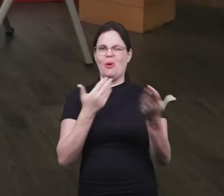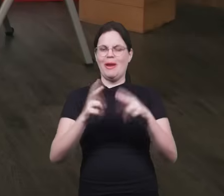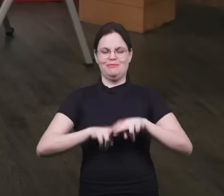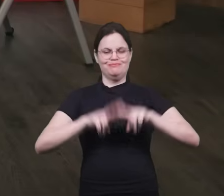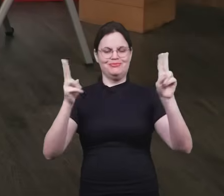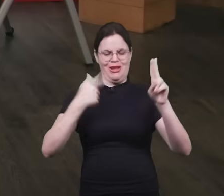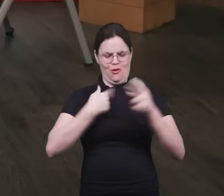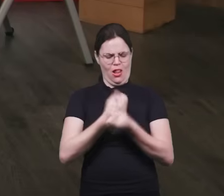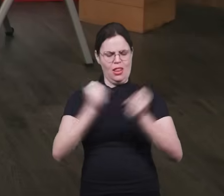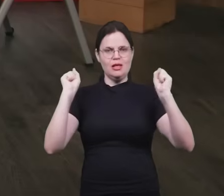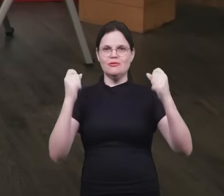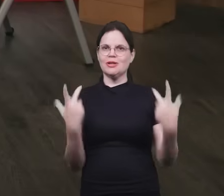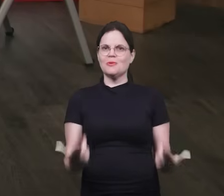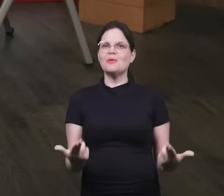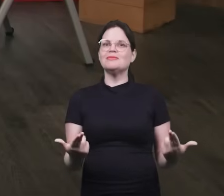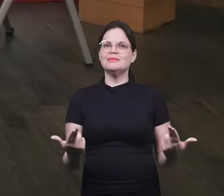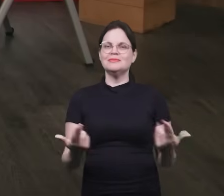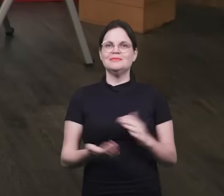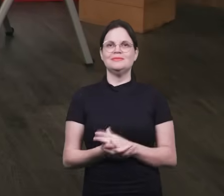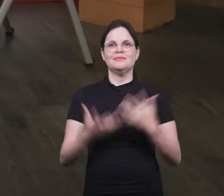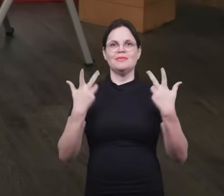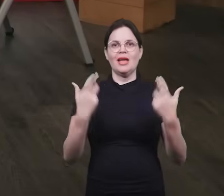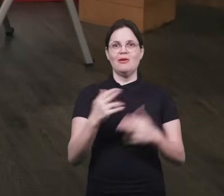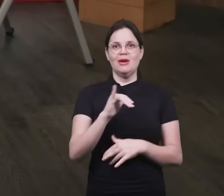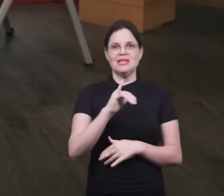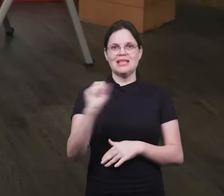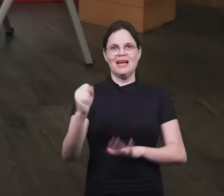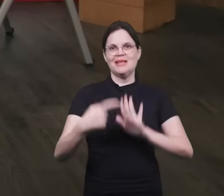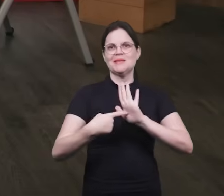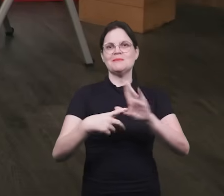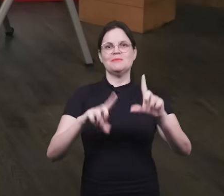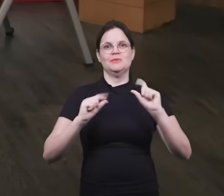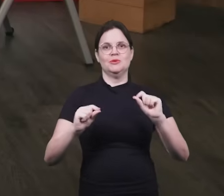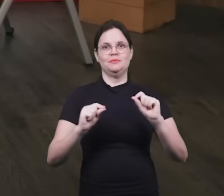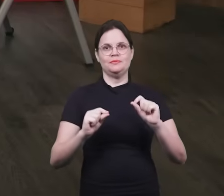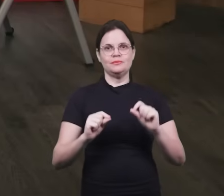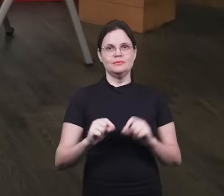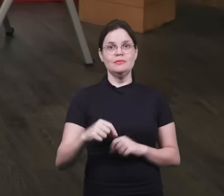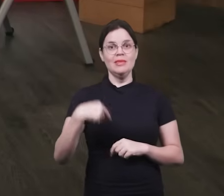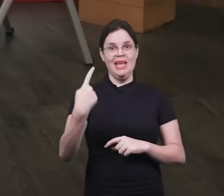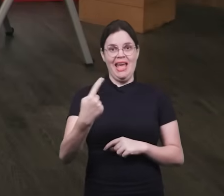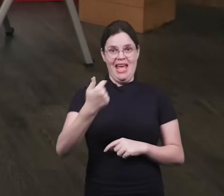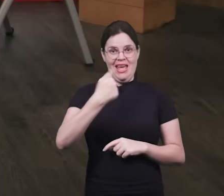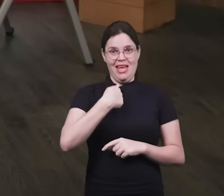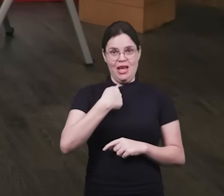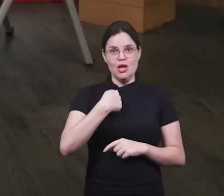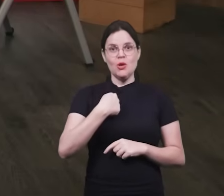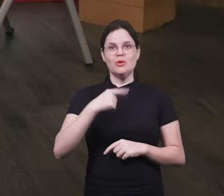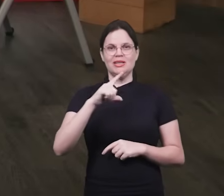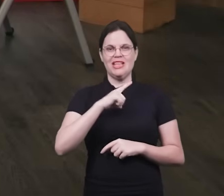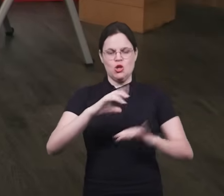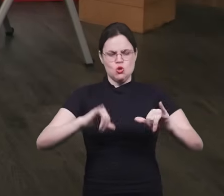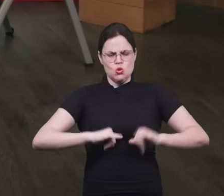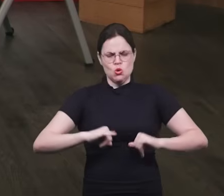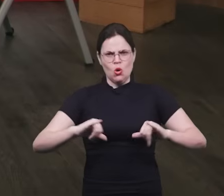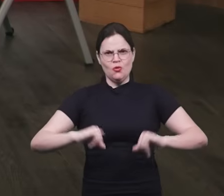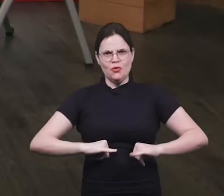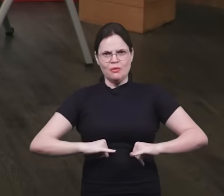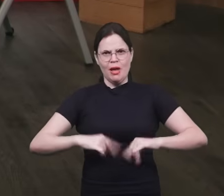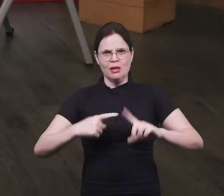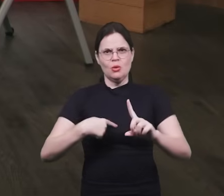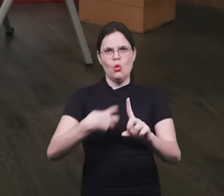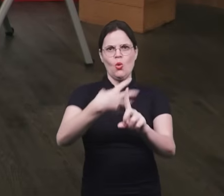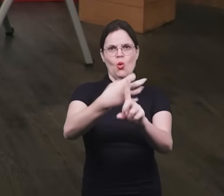É o que o profeta Isaías deixa registrado. O castigo que nos traz a paz estava sobre ele. E pelas suas pisaduras